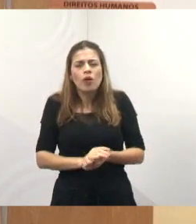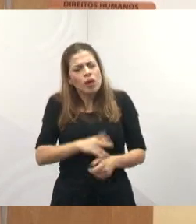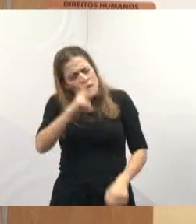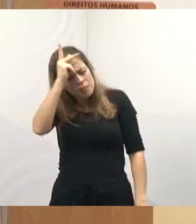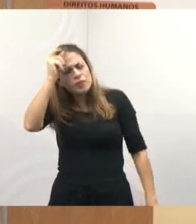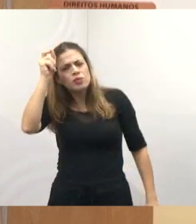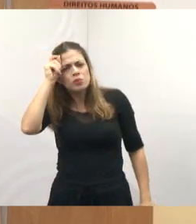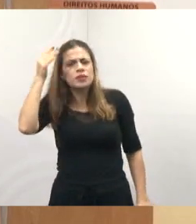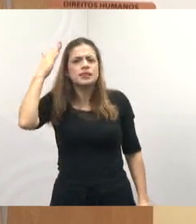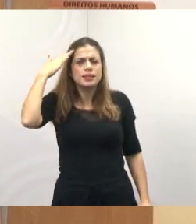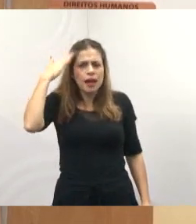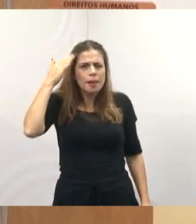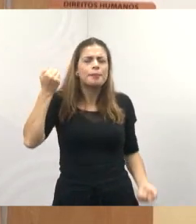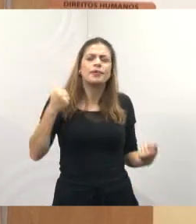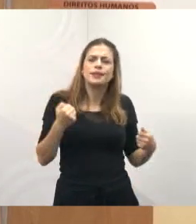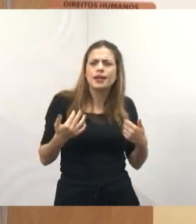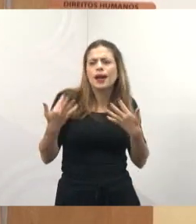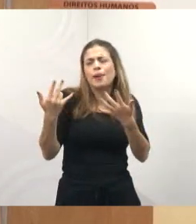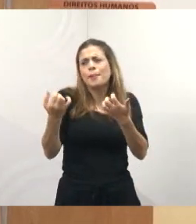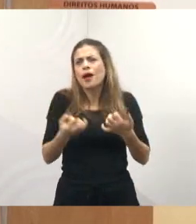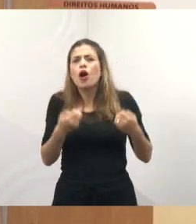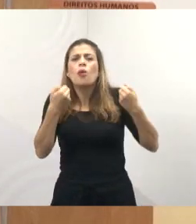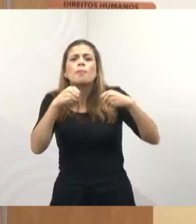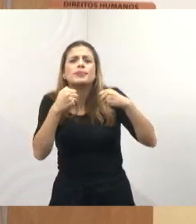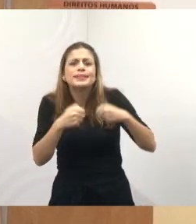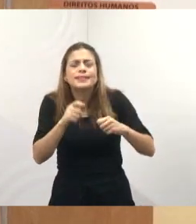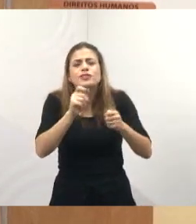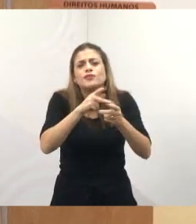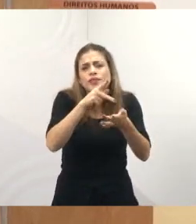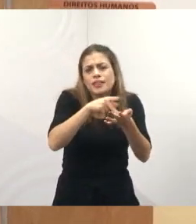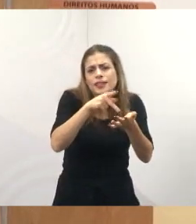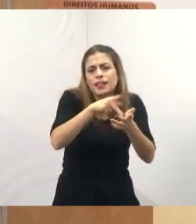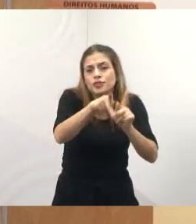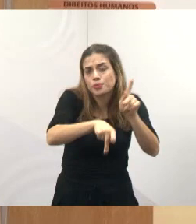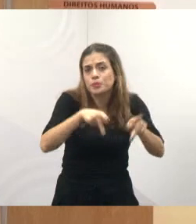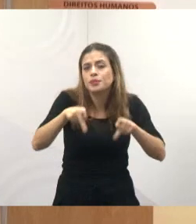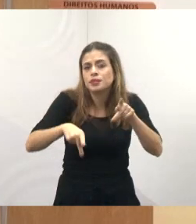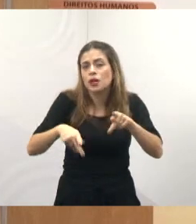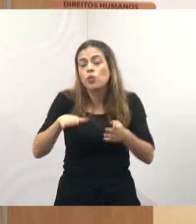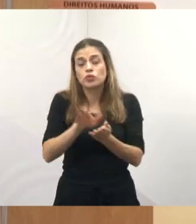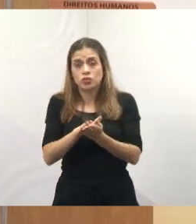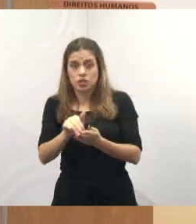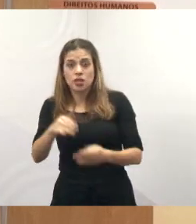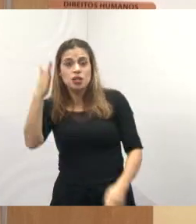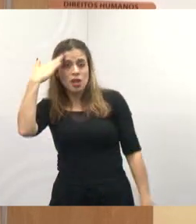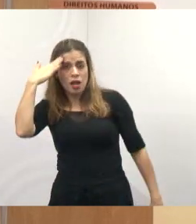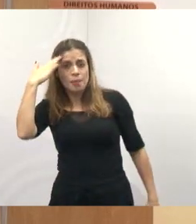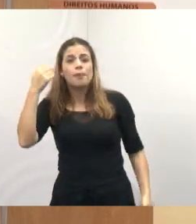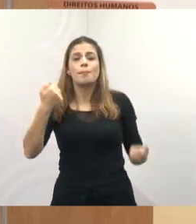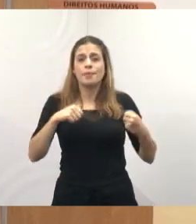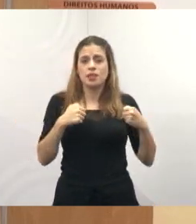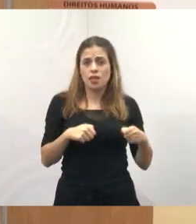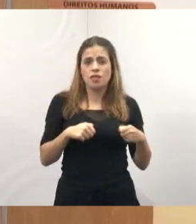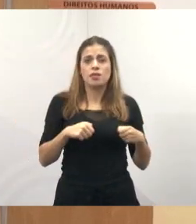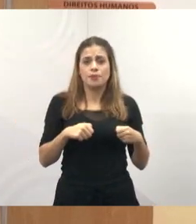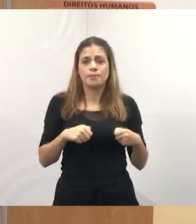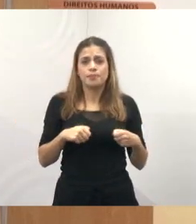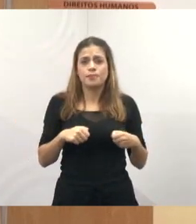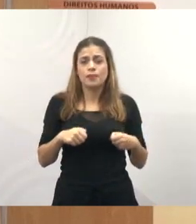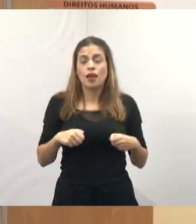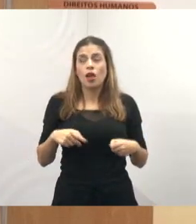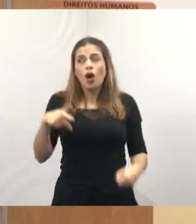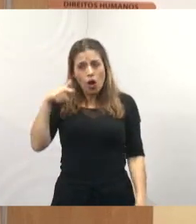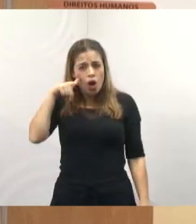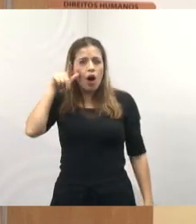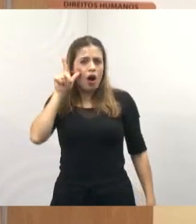em consideração quais é a necessidade dos munícipes. Né? E Jacareí aqui nós sabemos da necessidade da população. Ontem